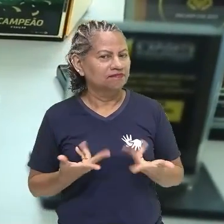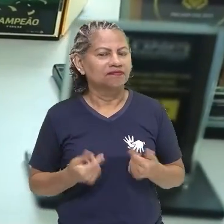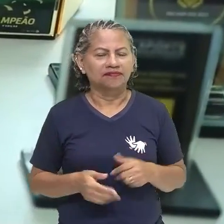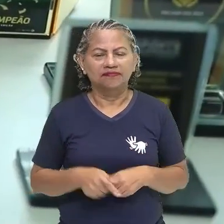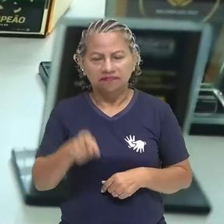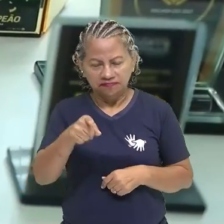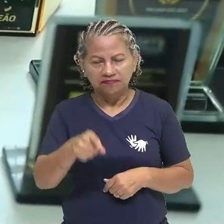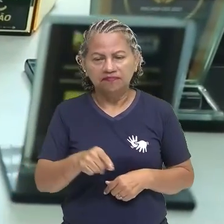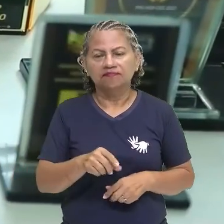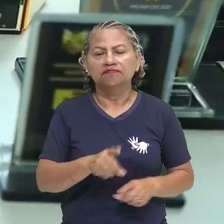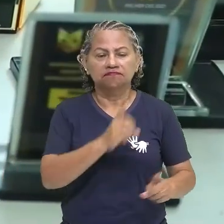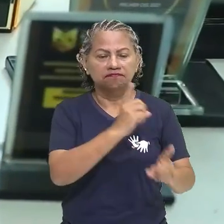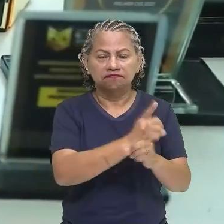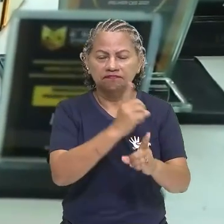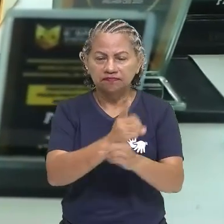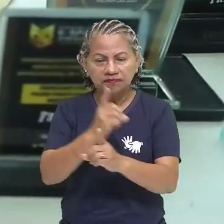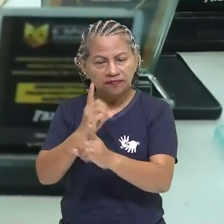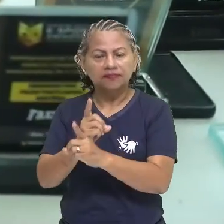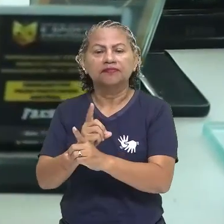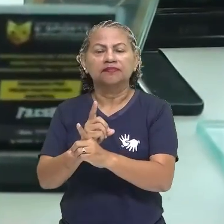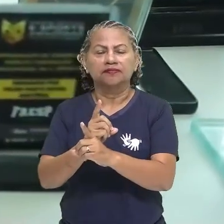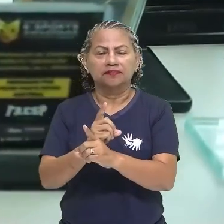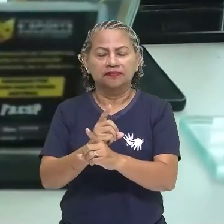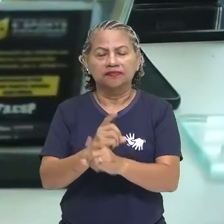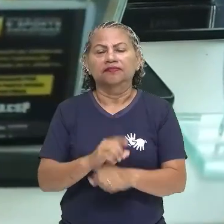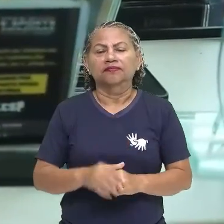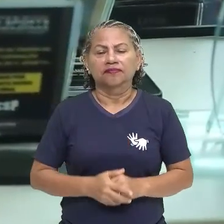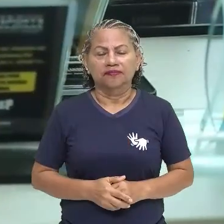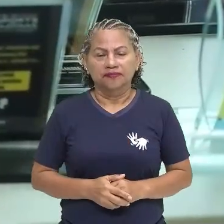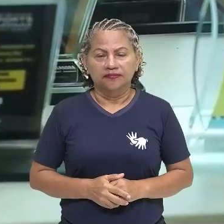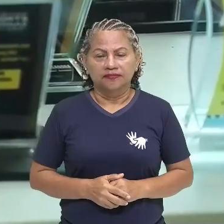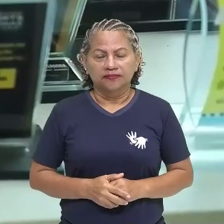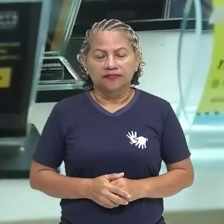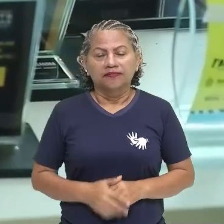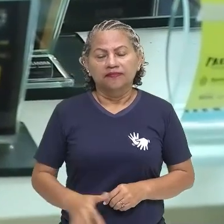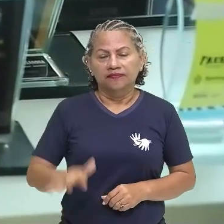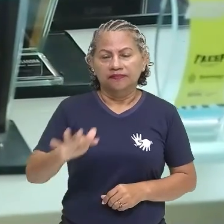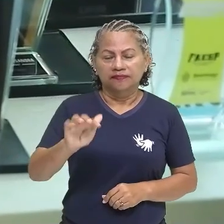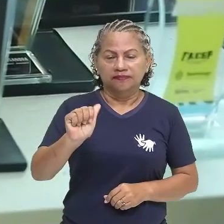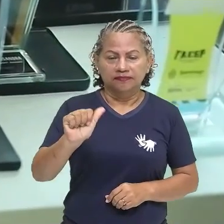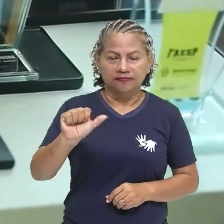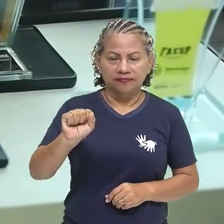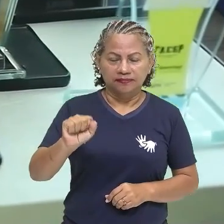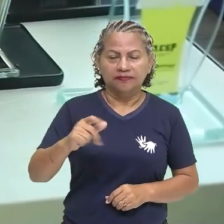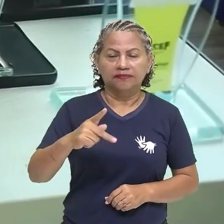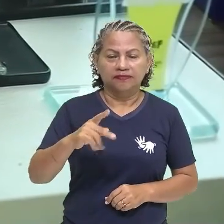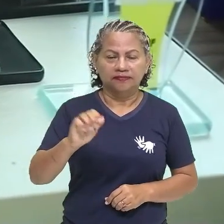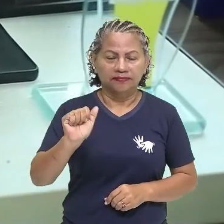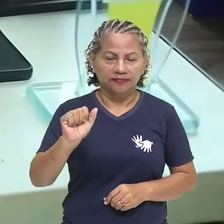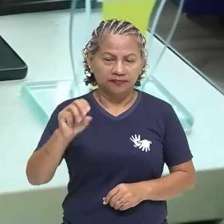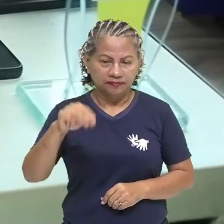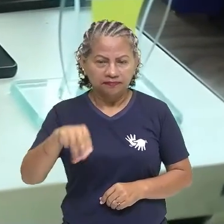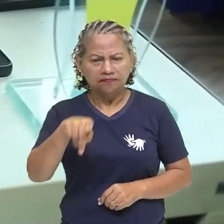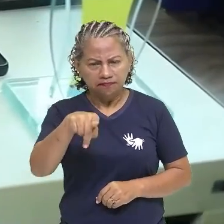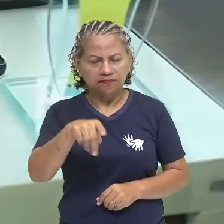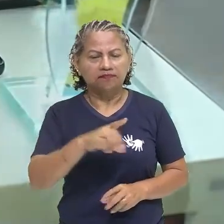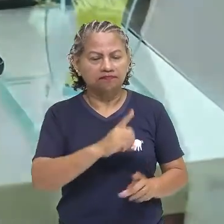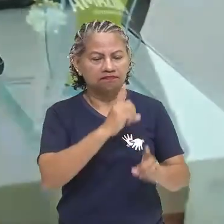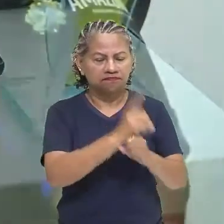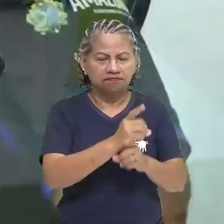vários campeonatos dentro do Instagram da FAISP, que é a federação. Você pode ir lá seguir a